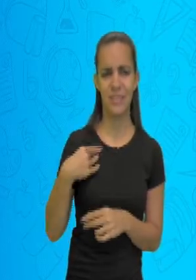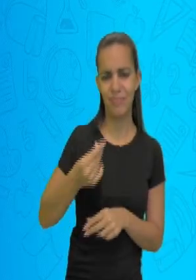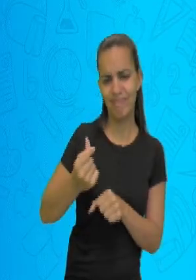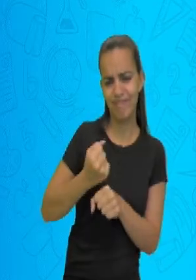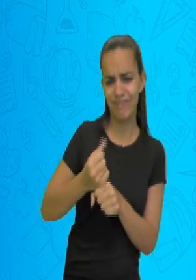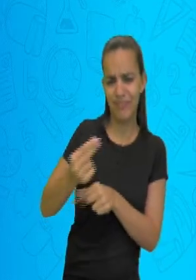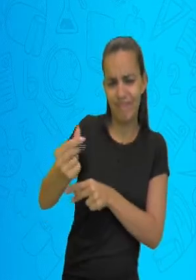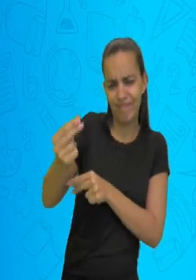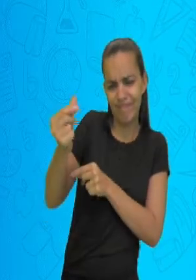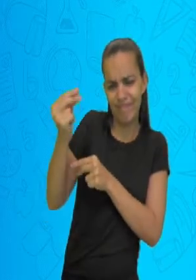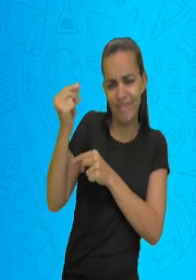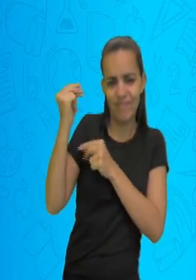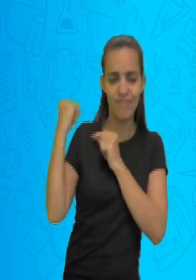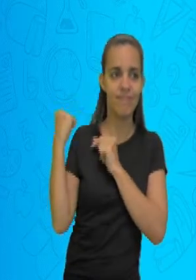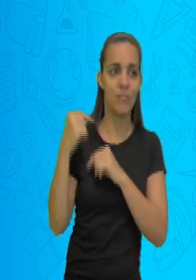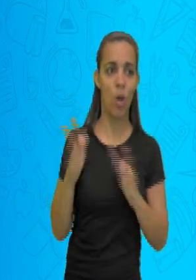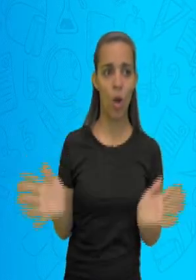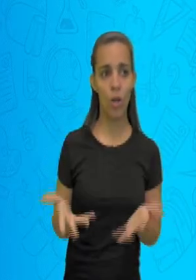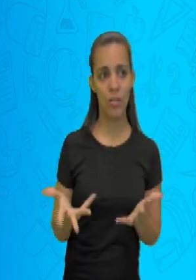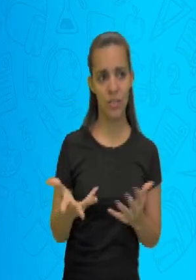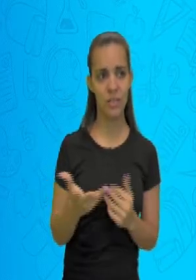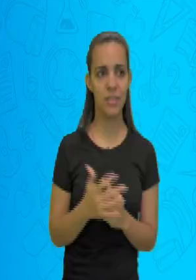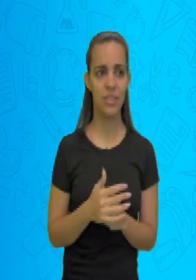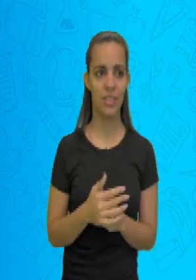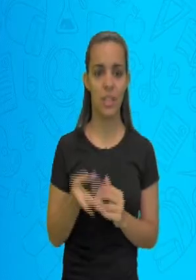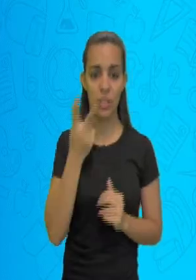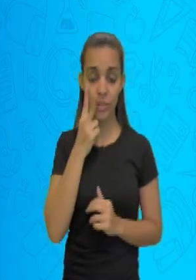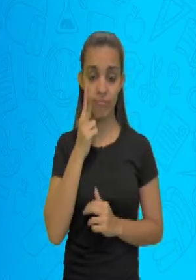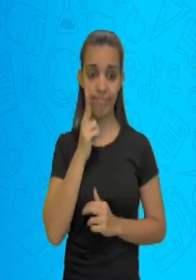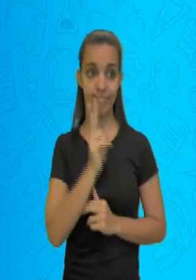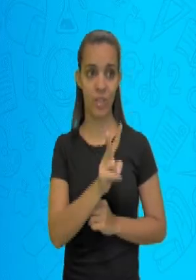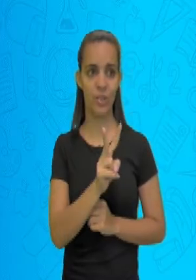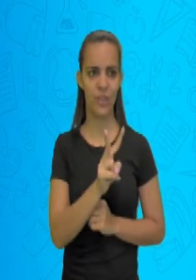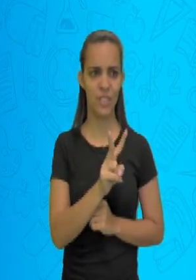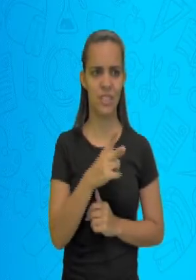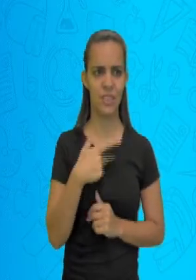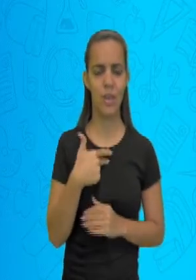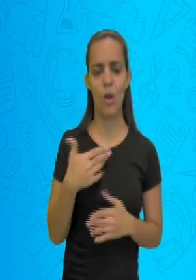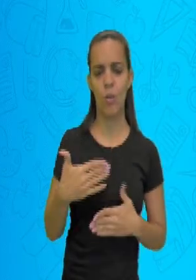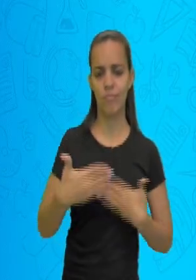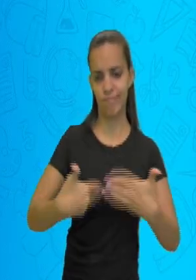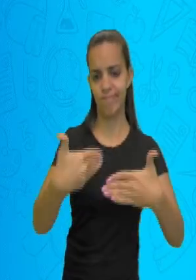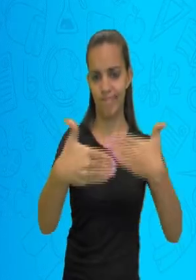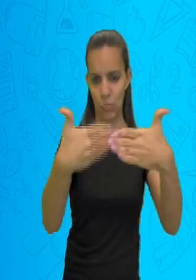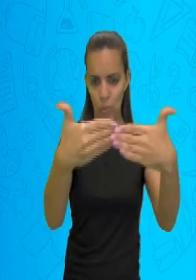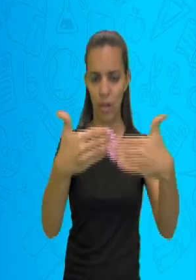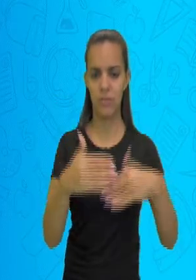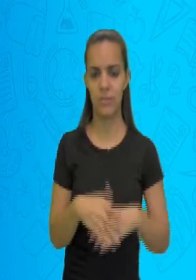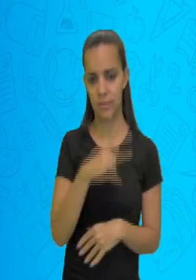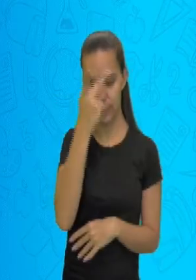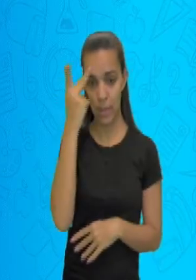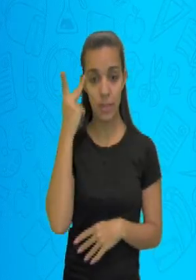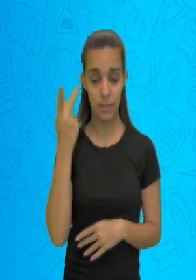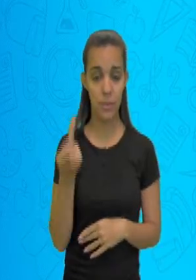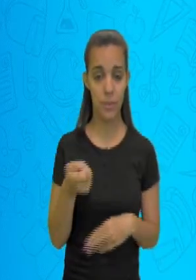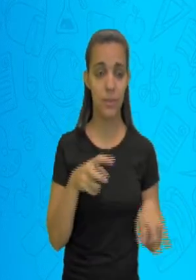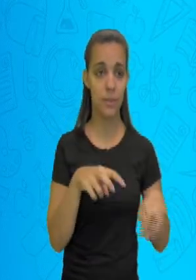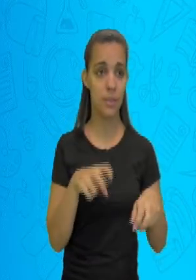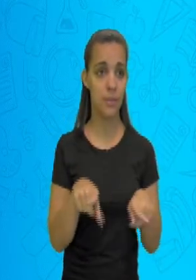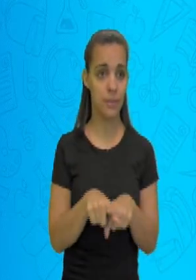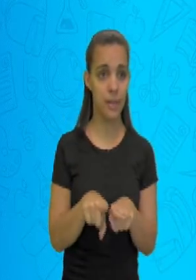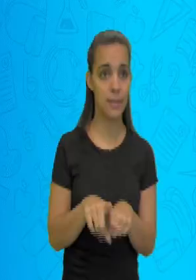usadas muito antigamente. Hoje a gente já consegue ver um avanço dessas construções. Então, como que